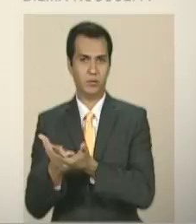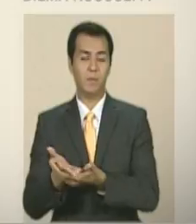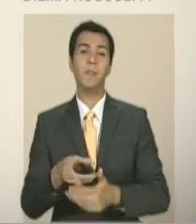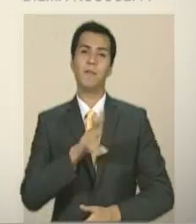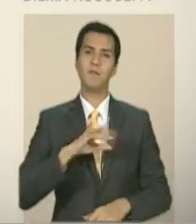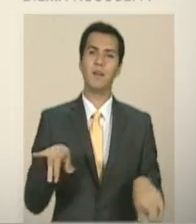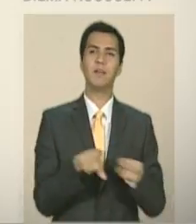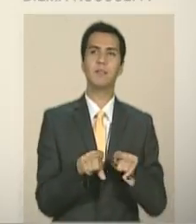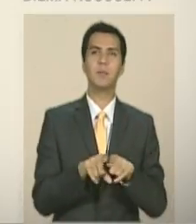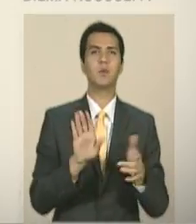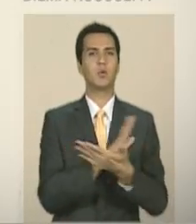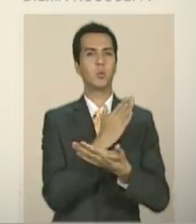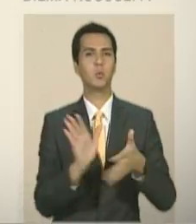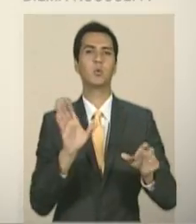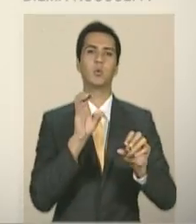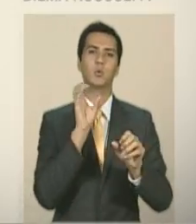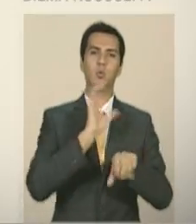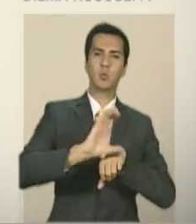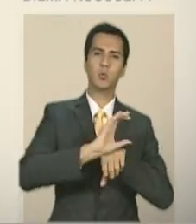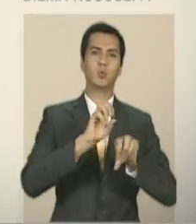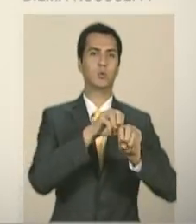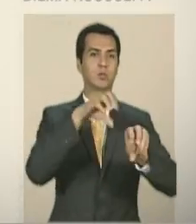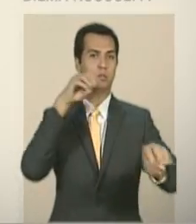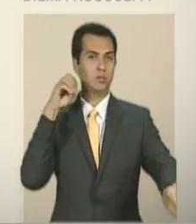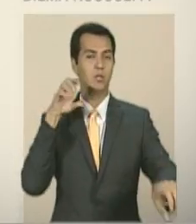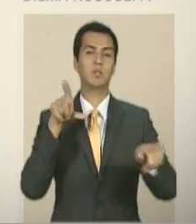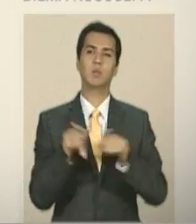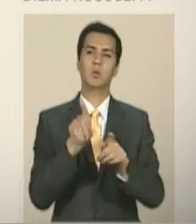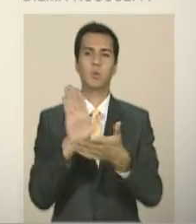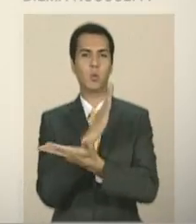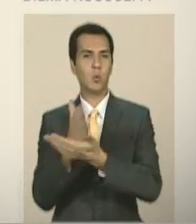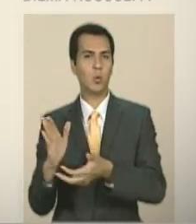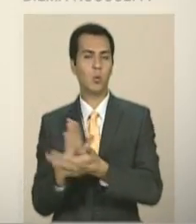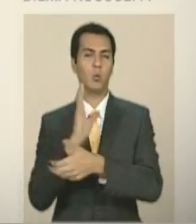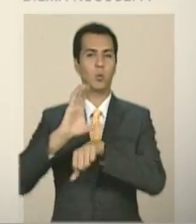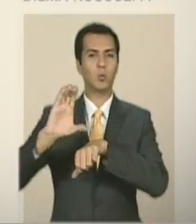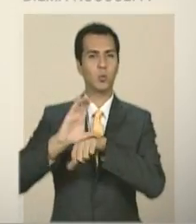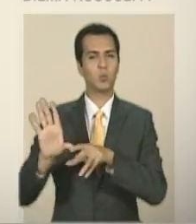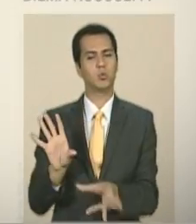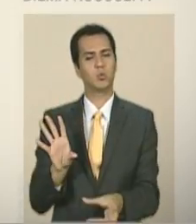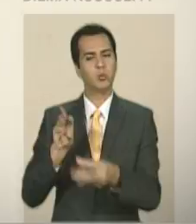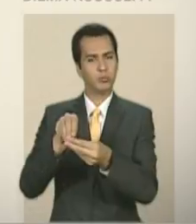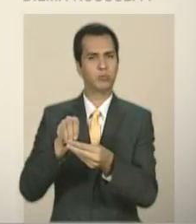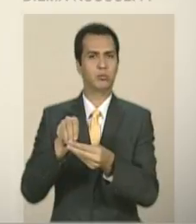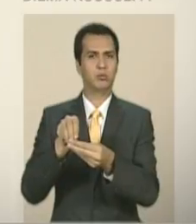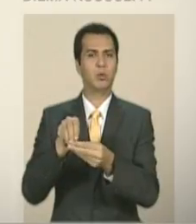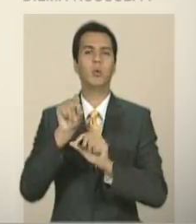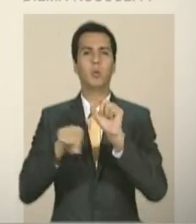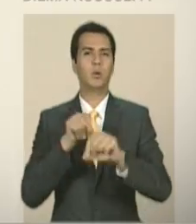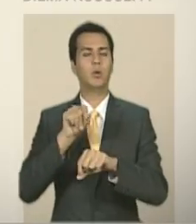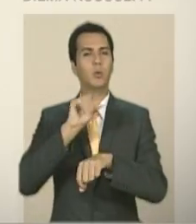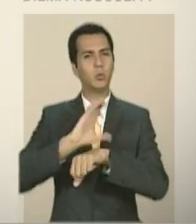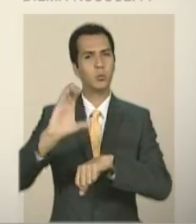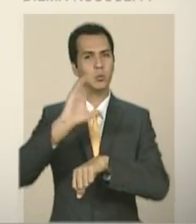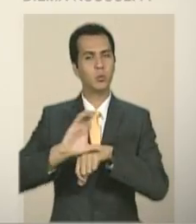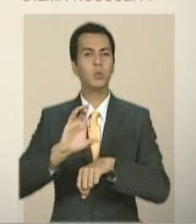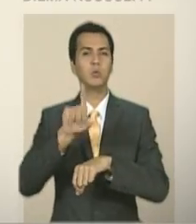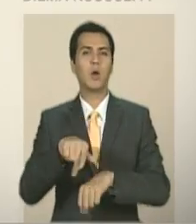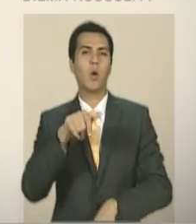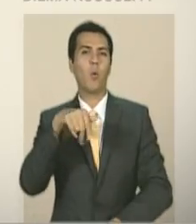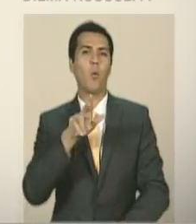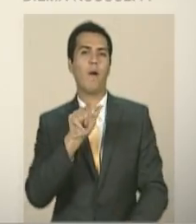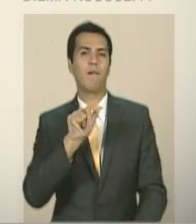para aqueles que buscam uma formação profissional mais rápida aí a opção são os cursos de qualificação